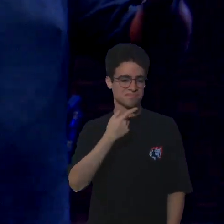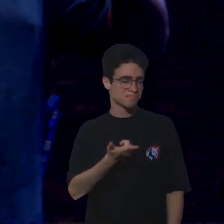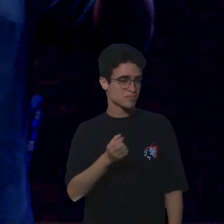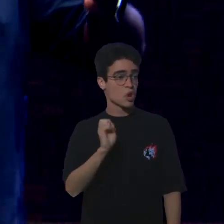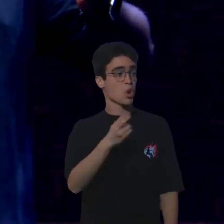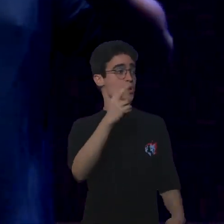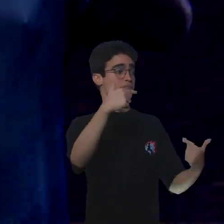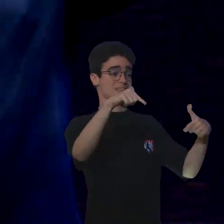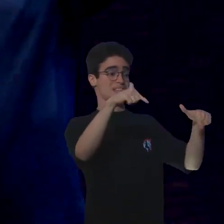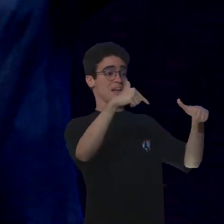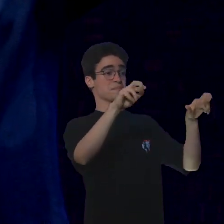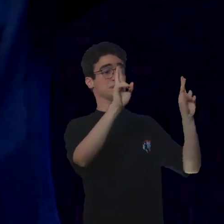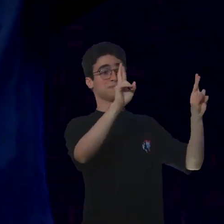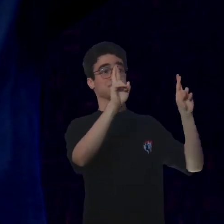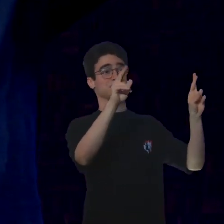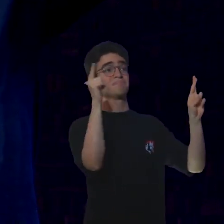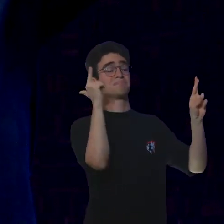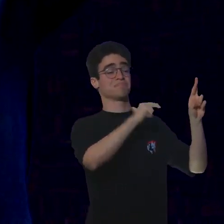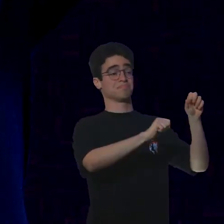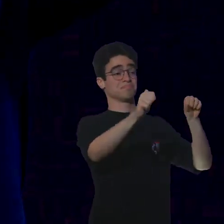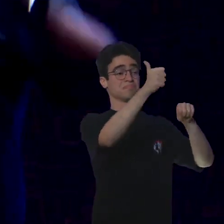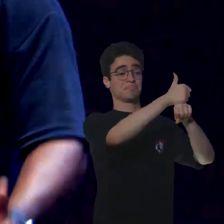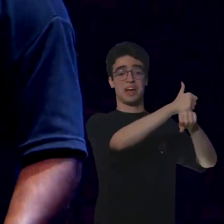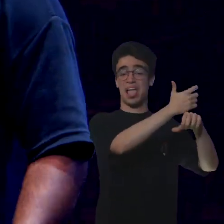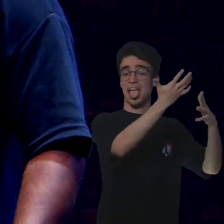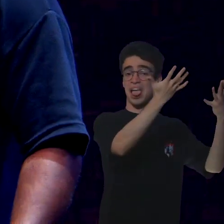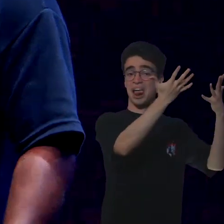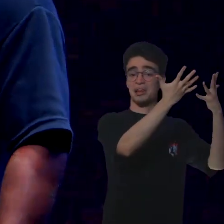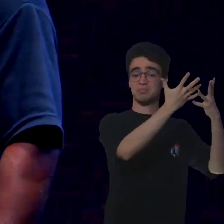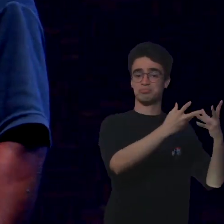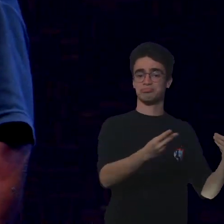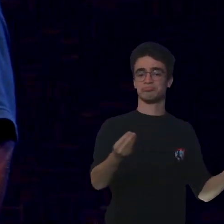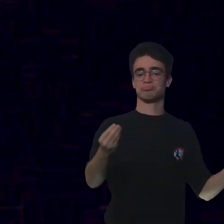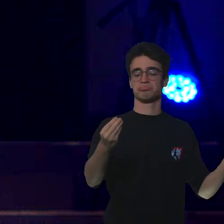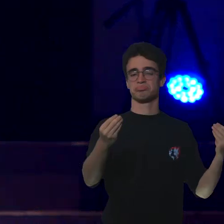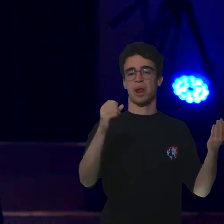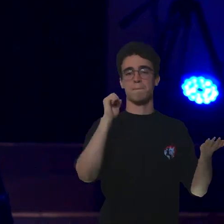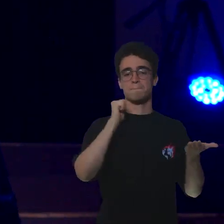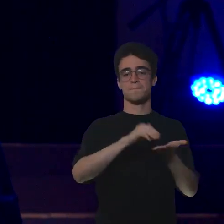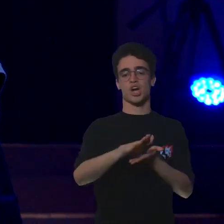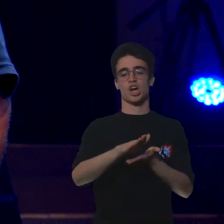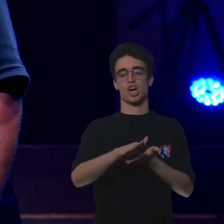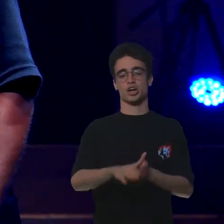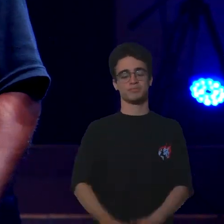Ou um trabalho que você estava esperando a promoção e, de repente, foi mandado embora.